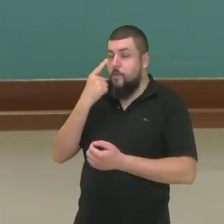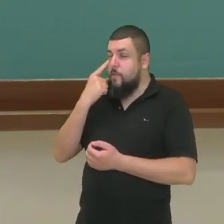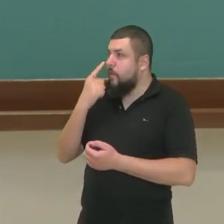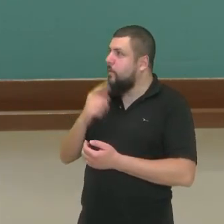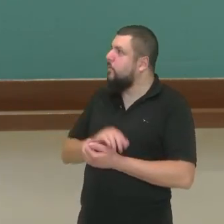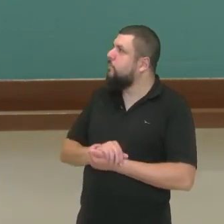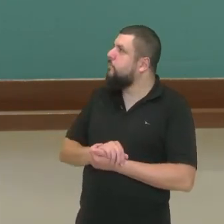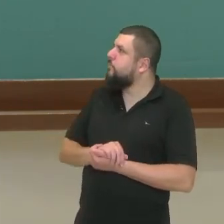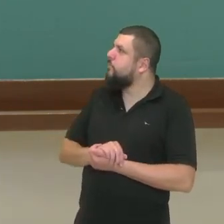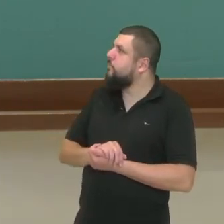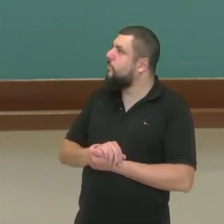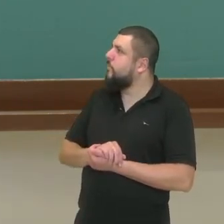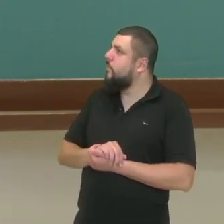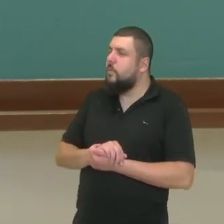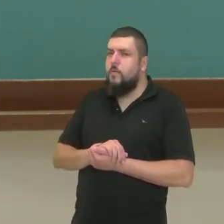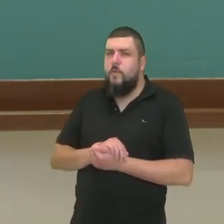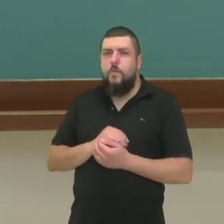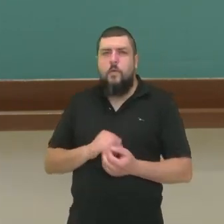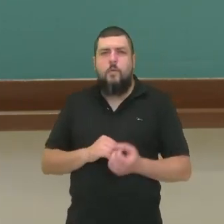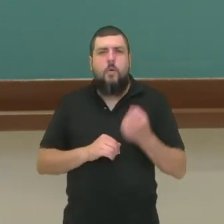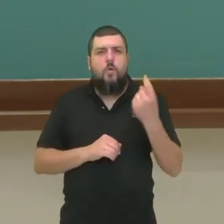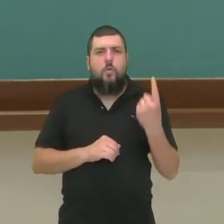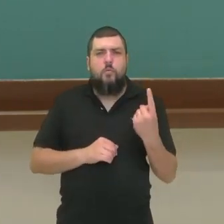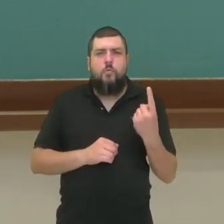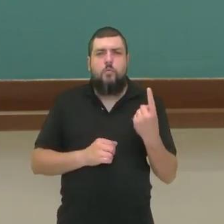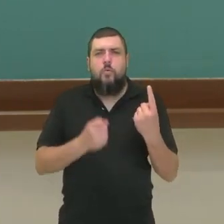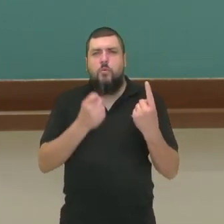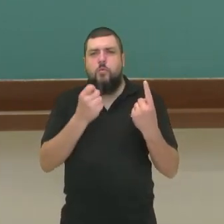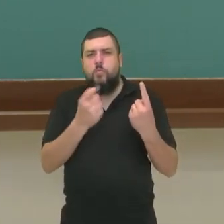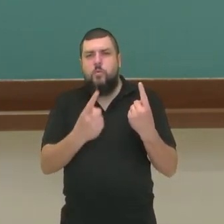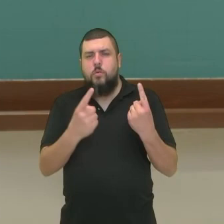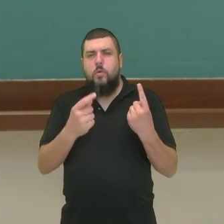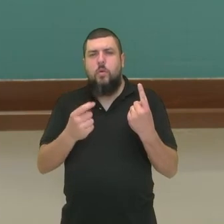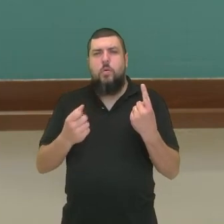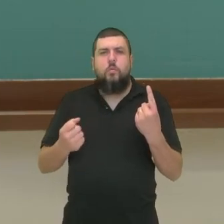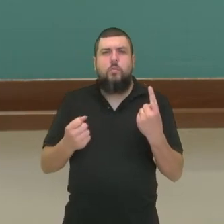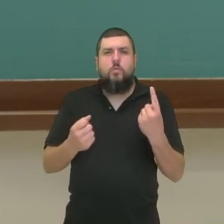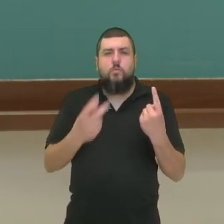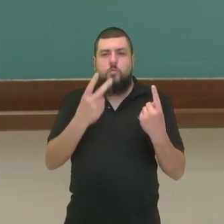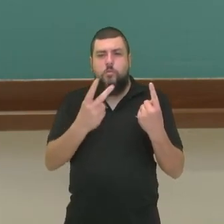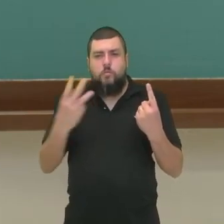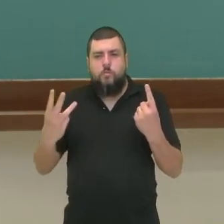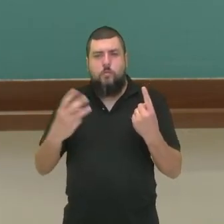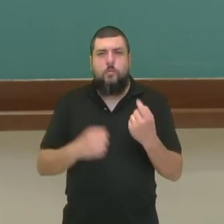1, 1. Então, fiz 1, 2, 3, né? Então, 1.